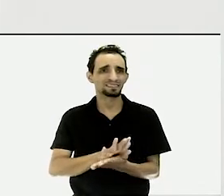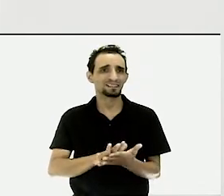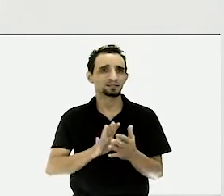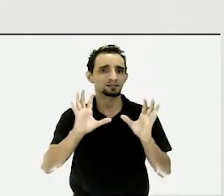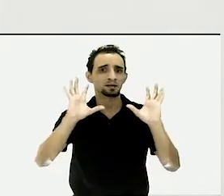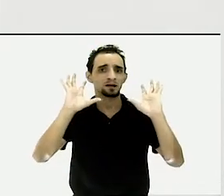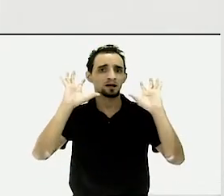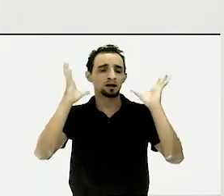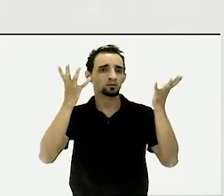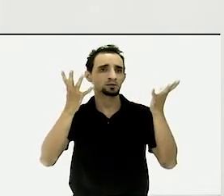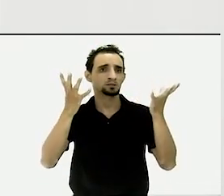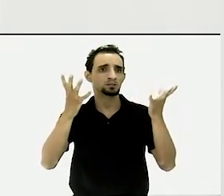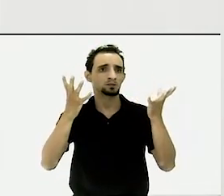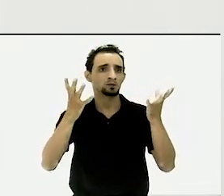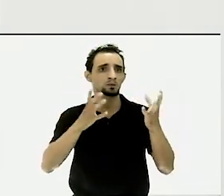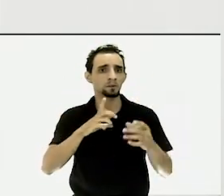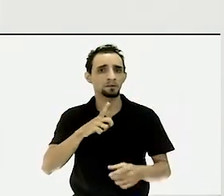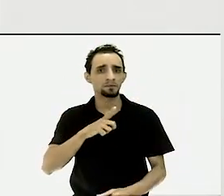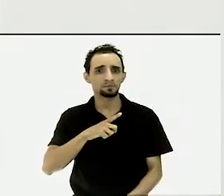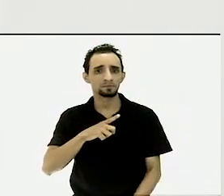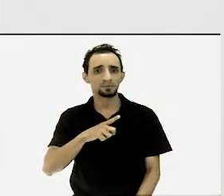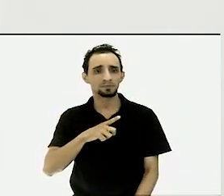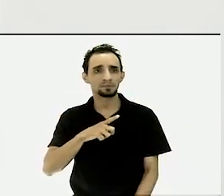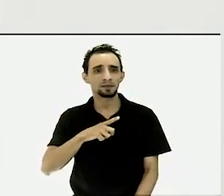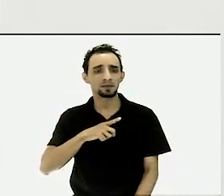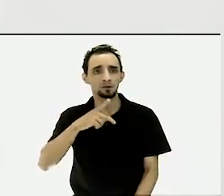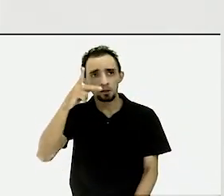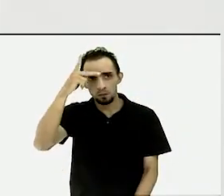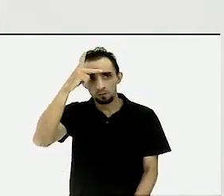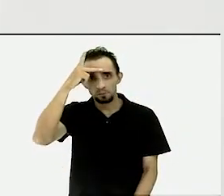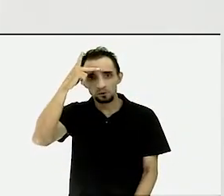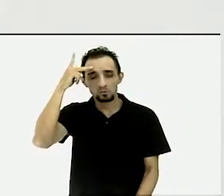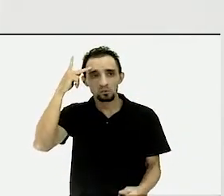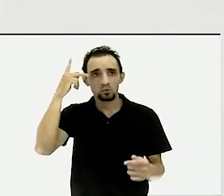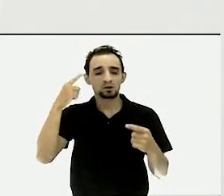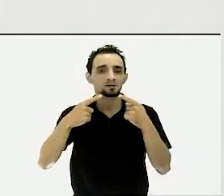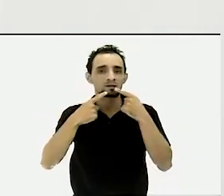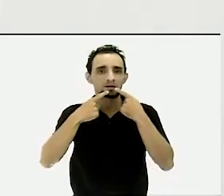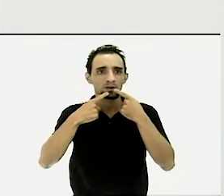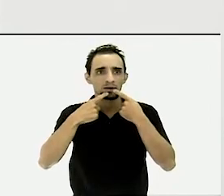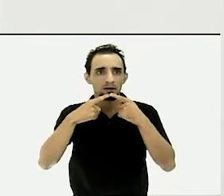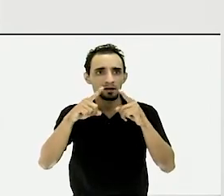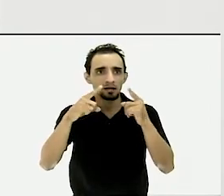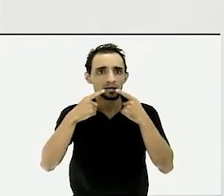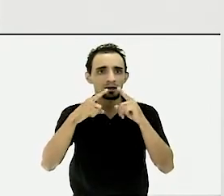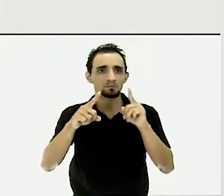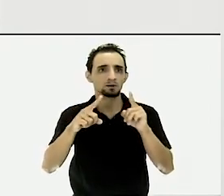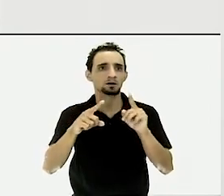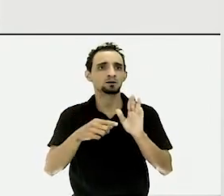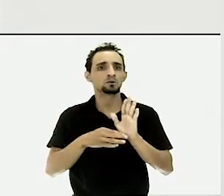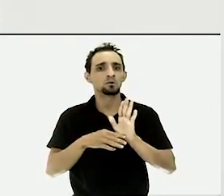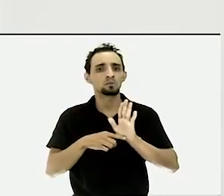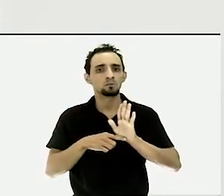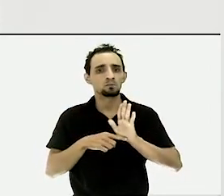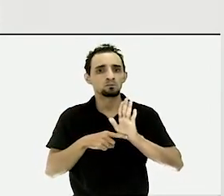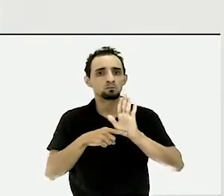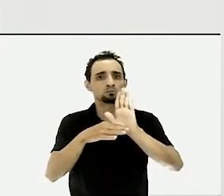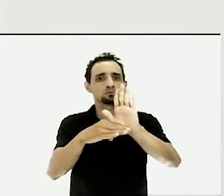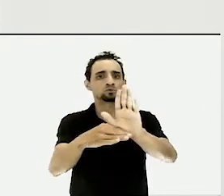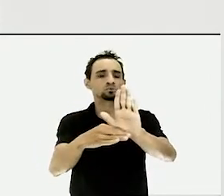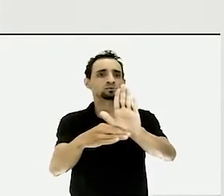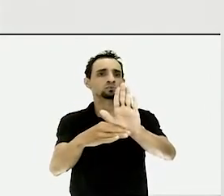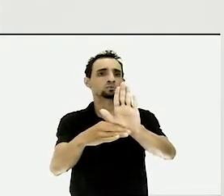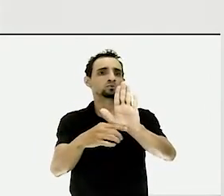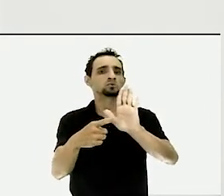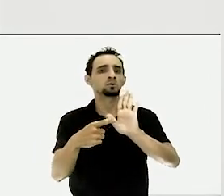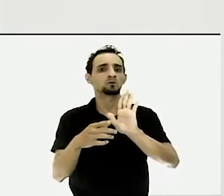temos que lutar mesmo, porque as pessoas carentes necessitam da voz da Câmara, porque eles não têm voz. E a